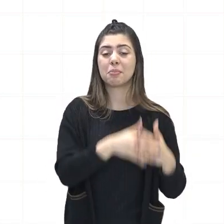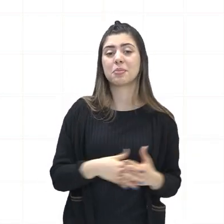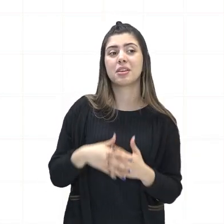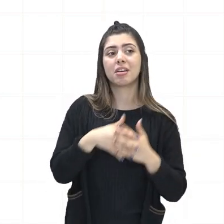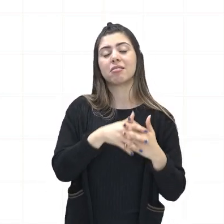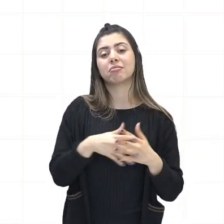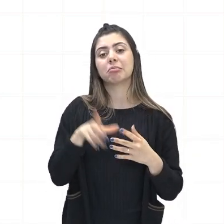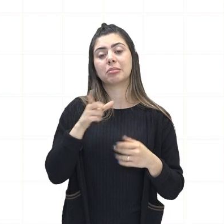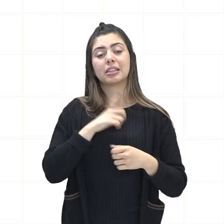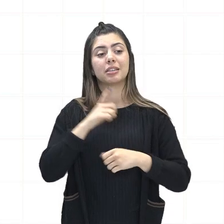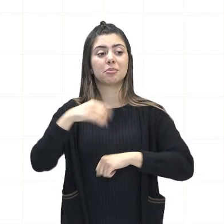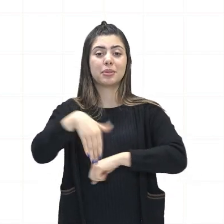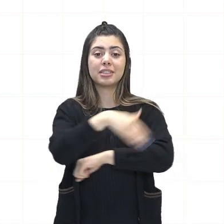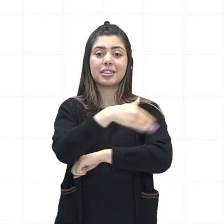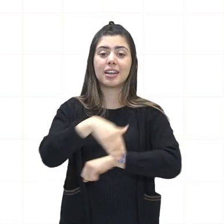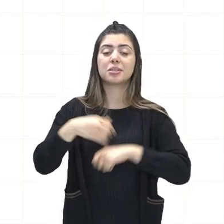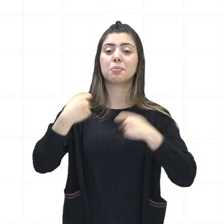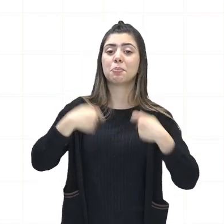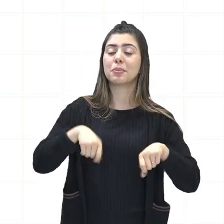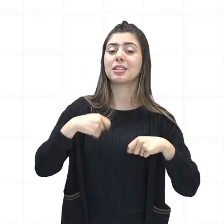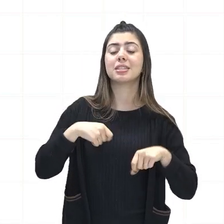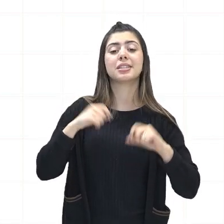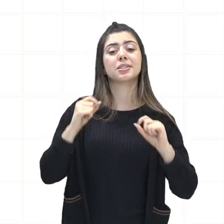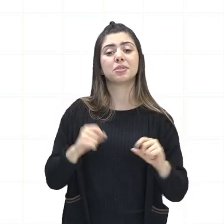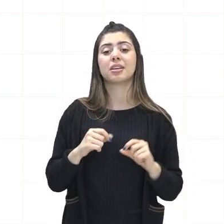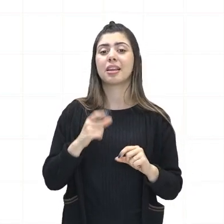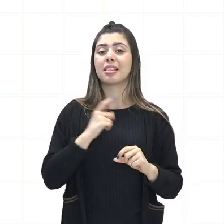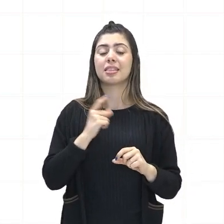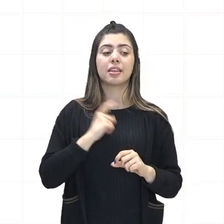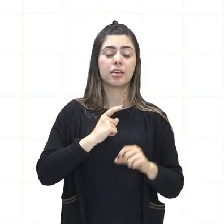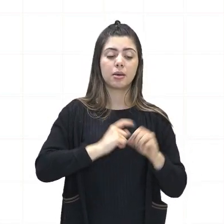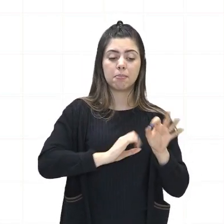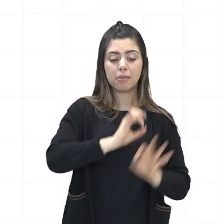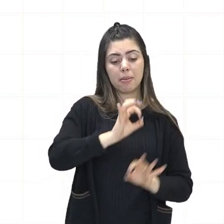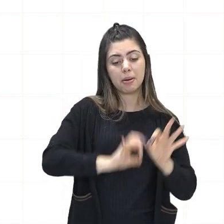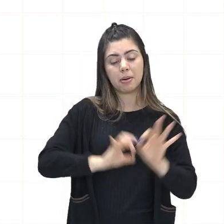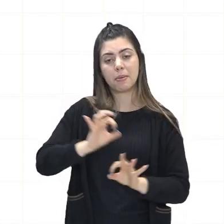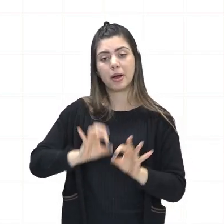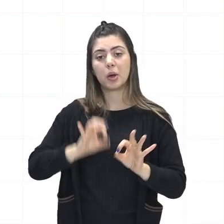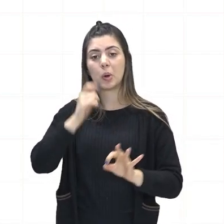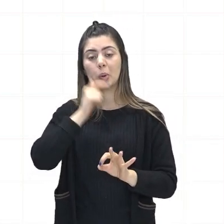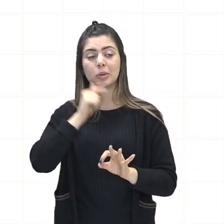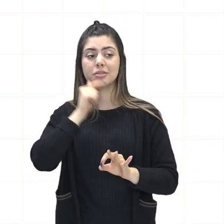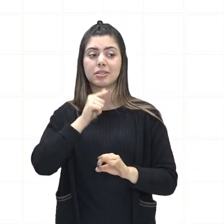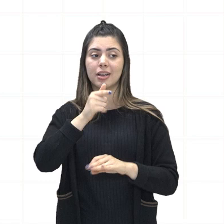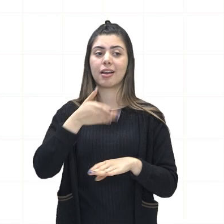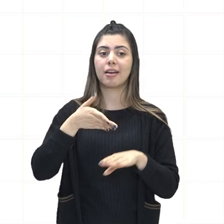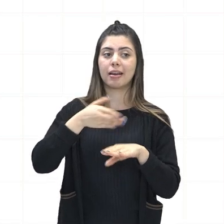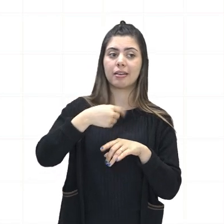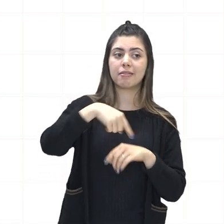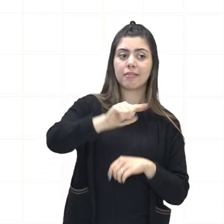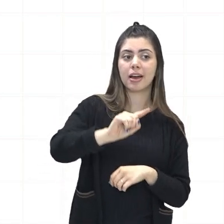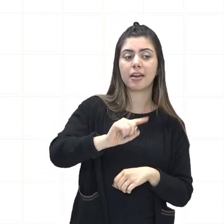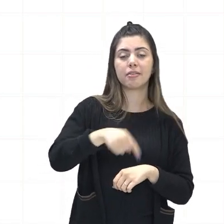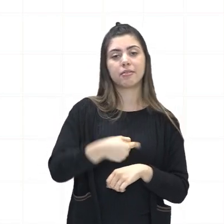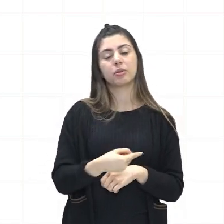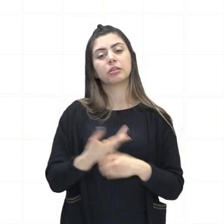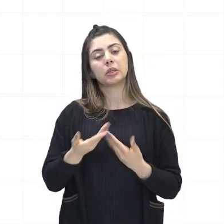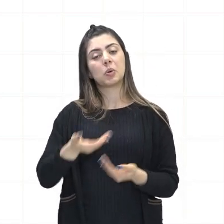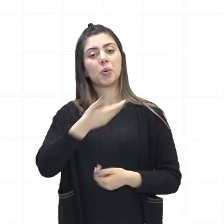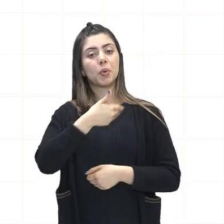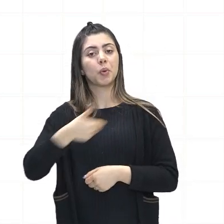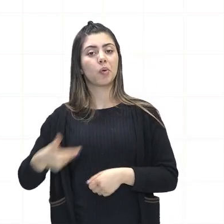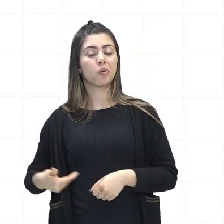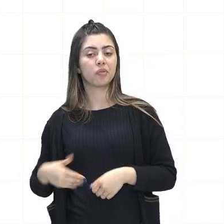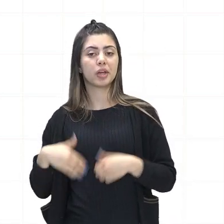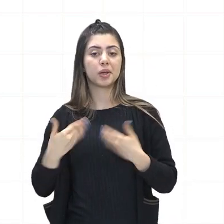numa estrada, tem que ter muita coisa bem organizada ali para aquele caminhão poder passar. Aquele governo, aquela